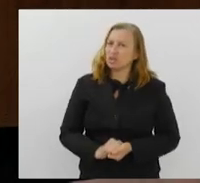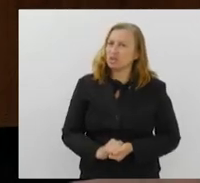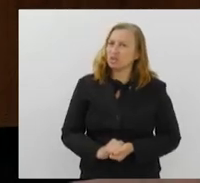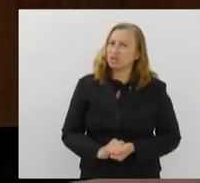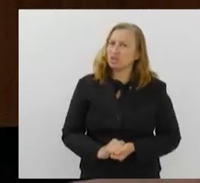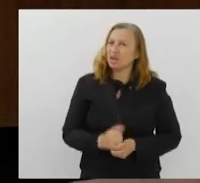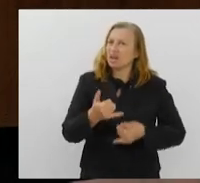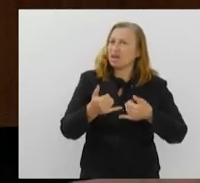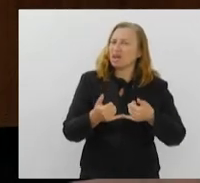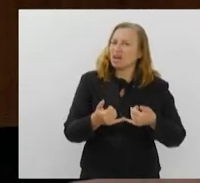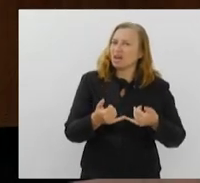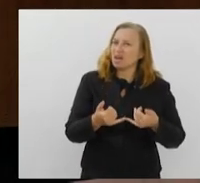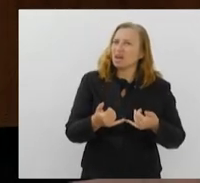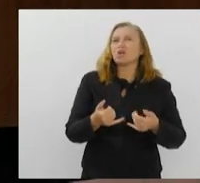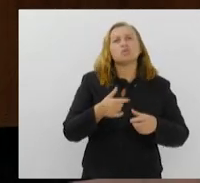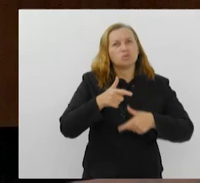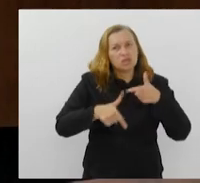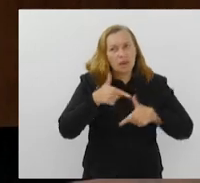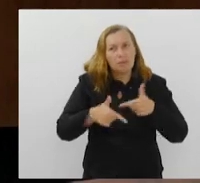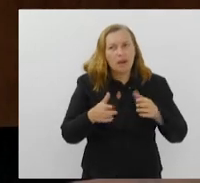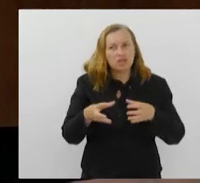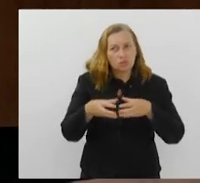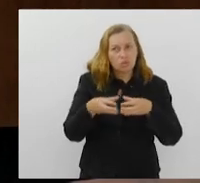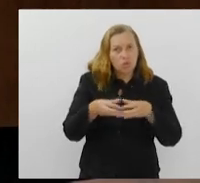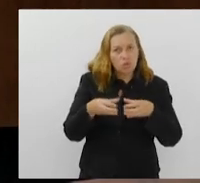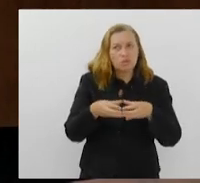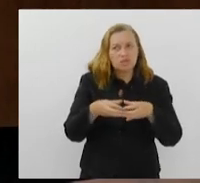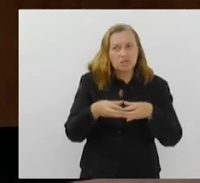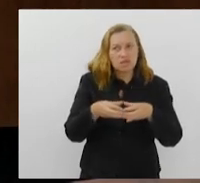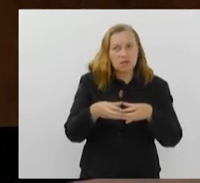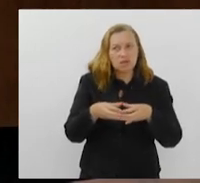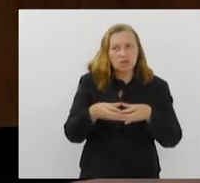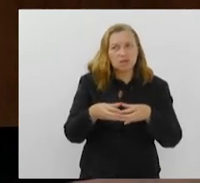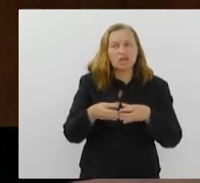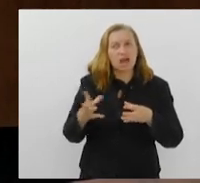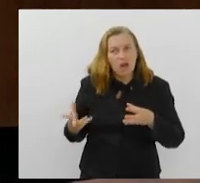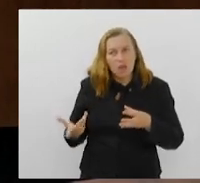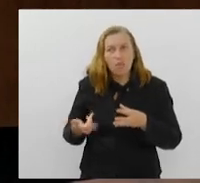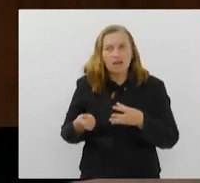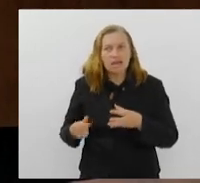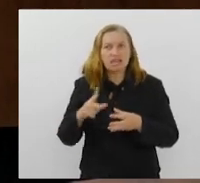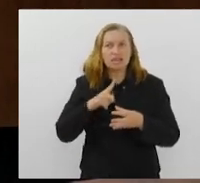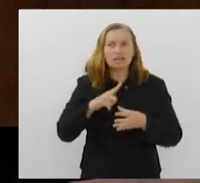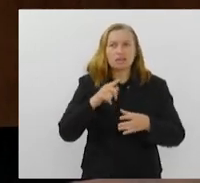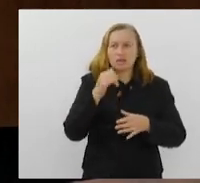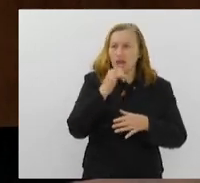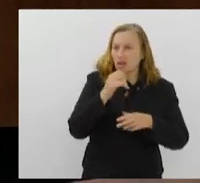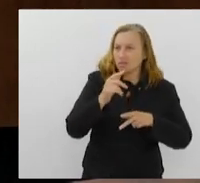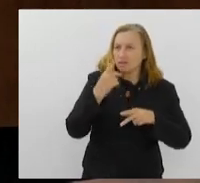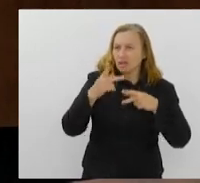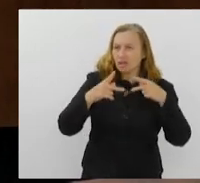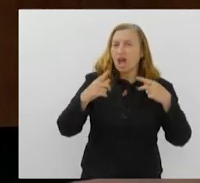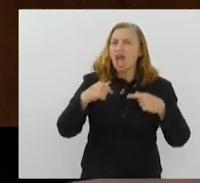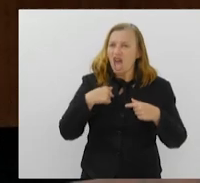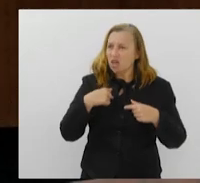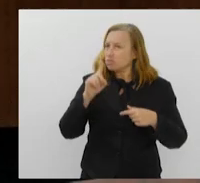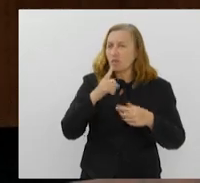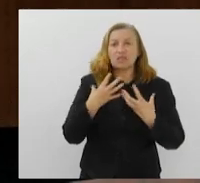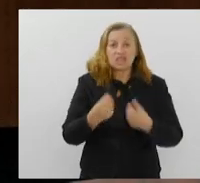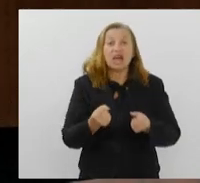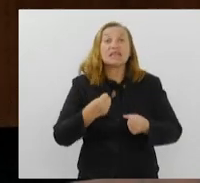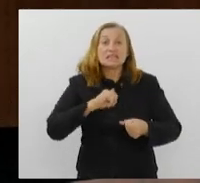picuinha no trabalho de uma comissão que está dignificando o parlamento fluminense, eu não vou aceitar. E se tiver que ir para o confronto, eu